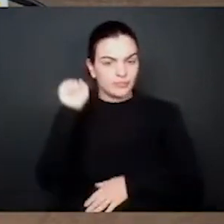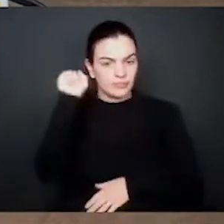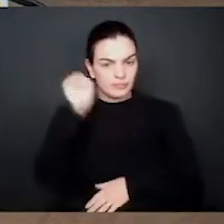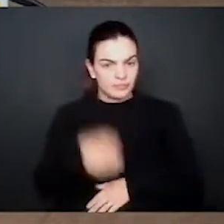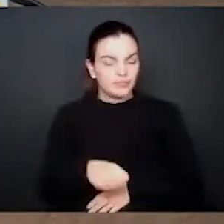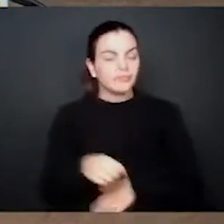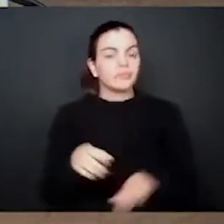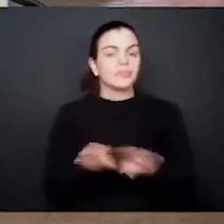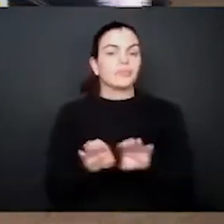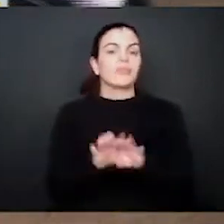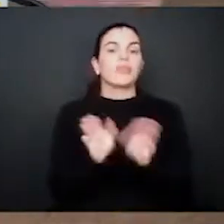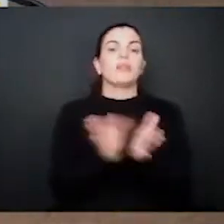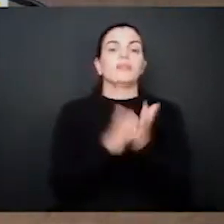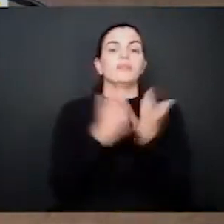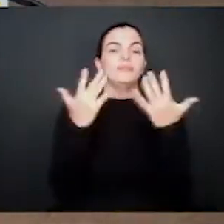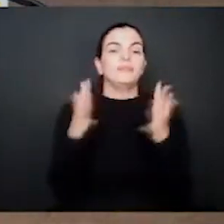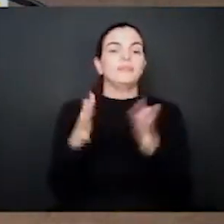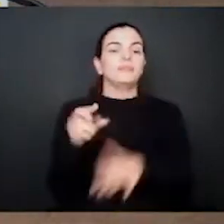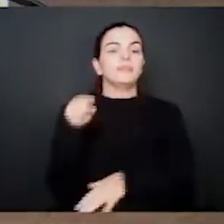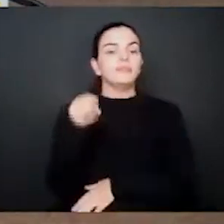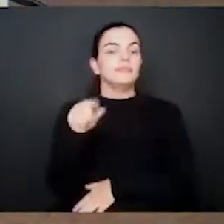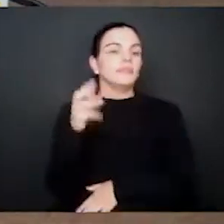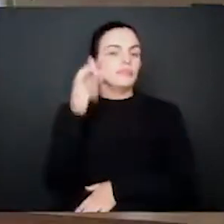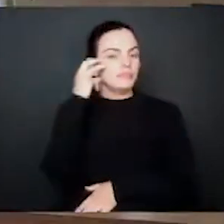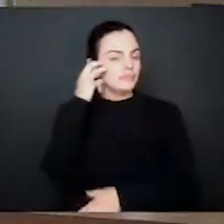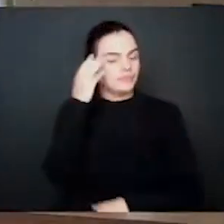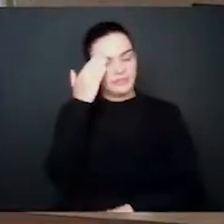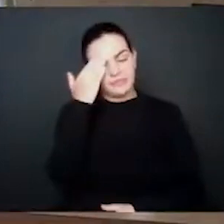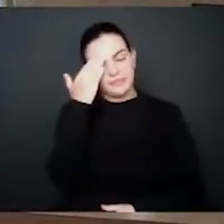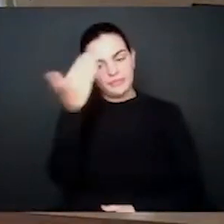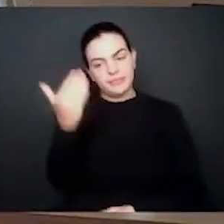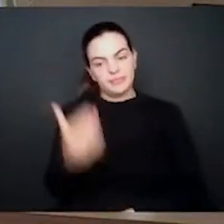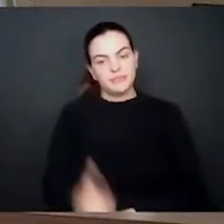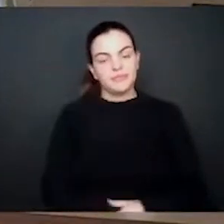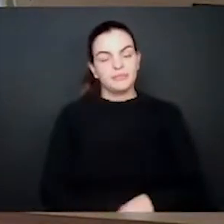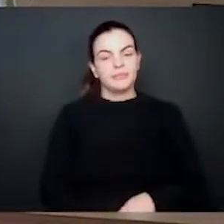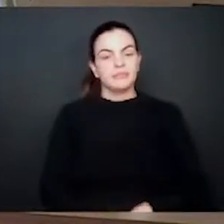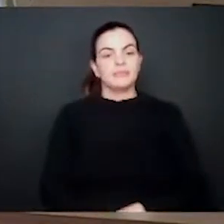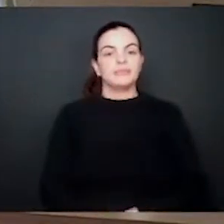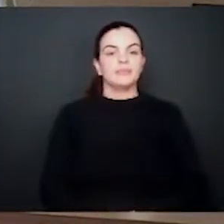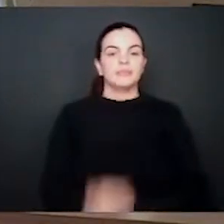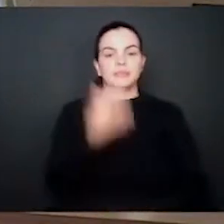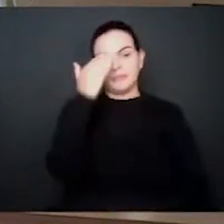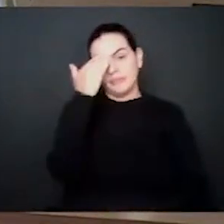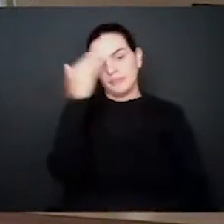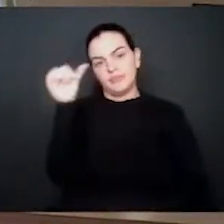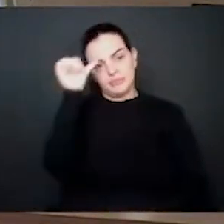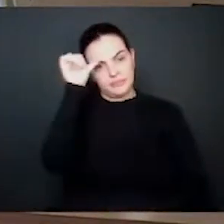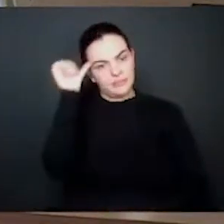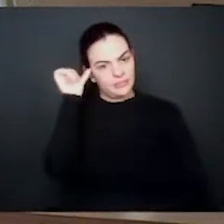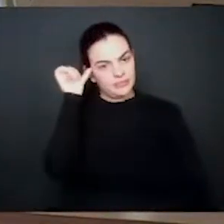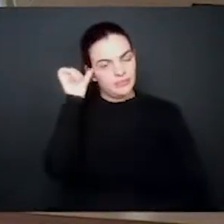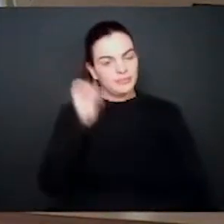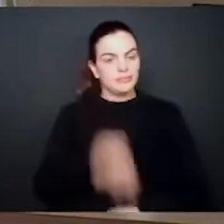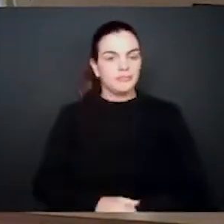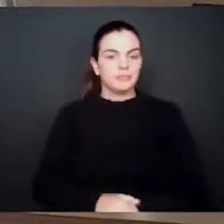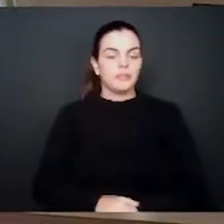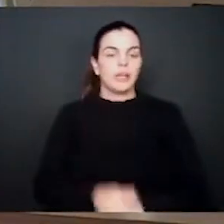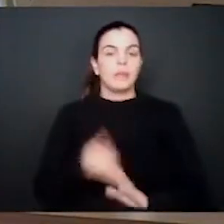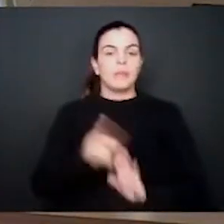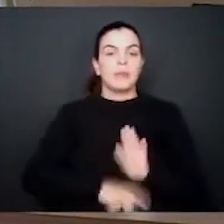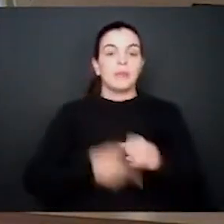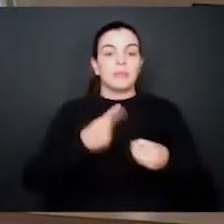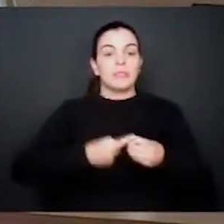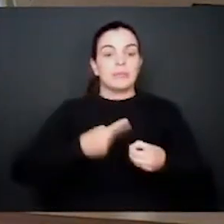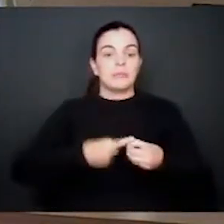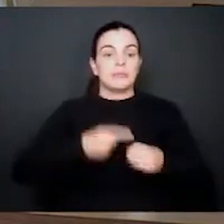iniciativa do vereador Dalton Borba. Era isso, obrigado pela parte, vereador. Obrigada, vereador Serginho do Posto, inclusive o Plano Municipal de Educação com várias metas que ainda não